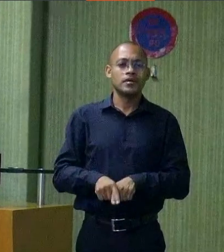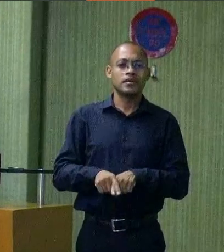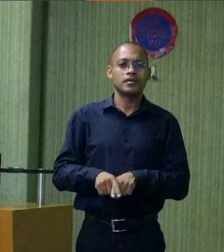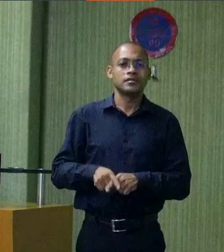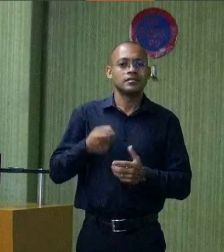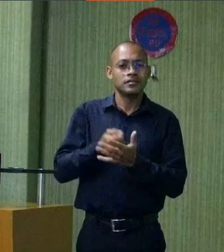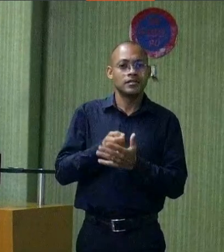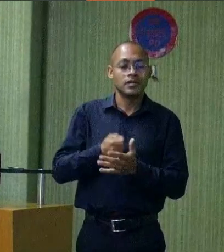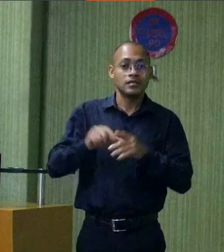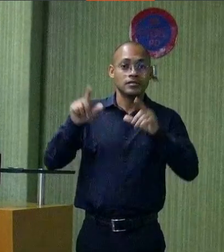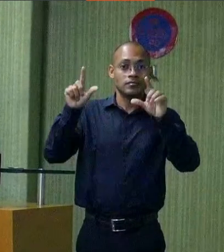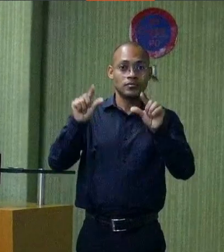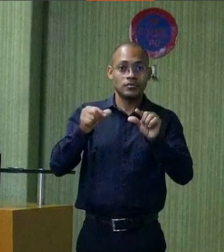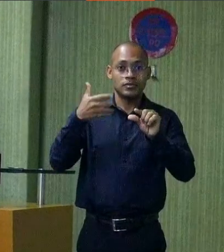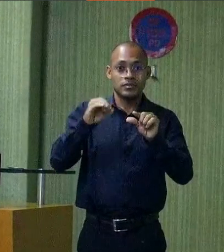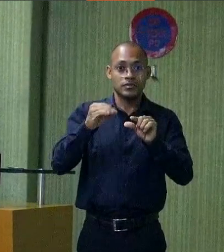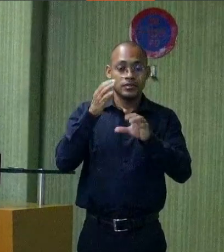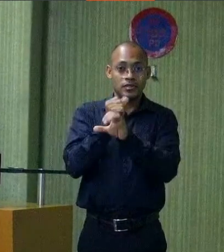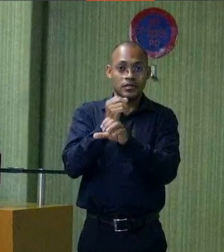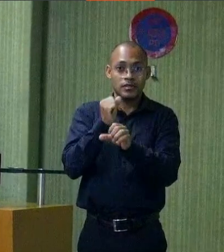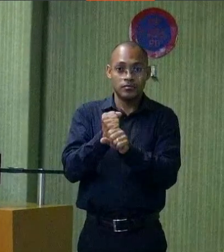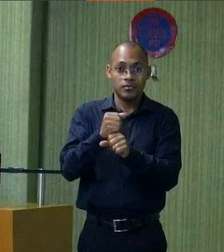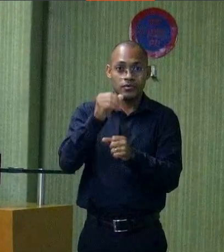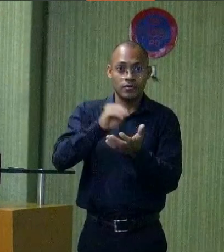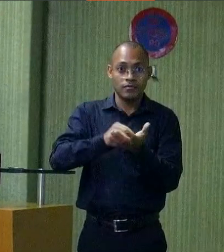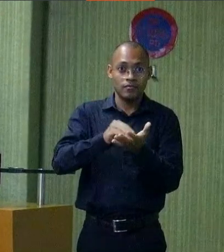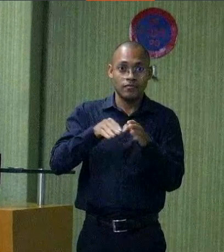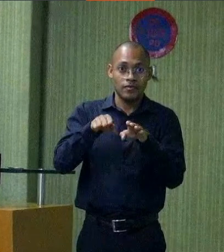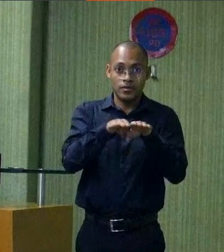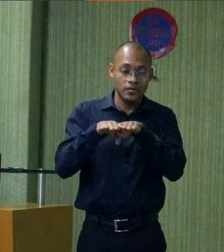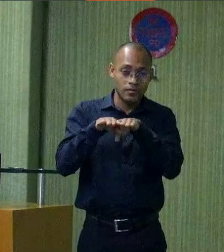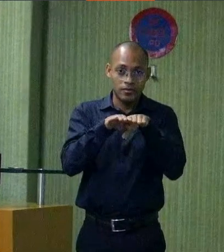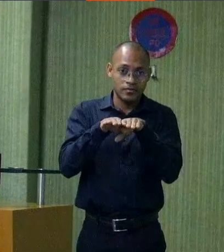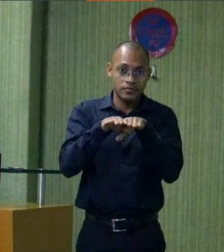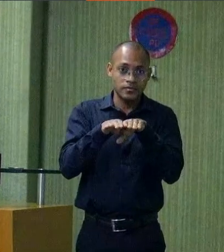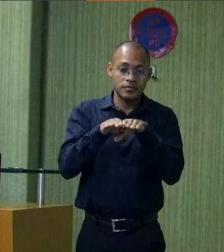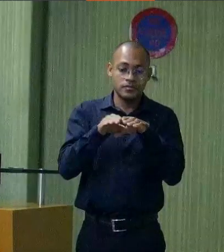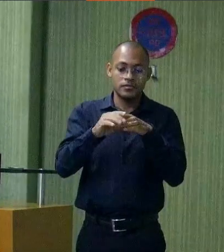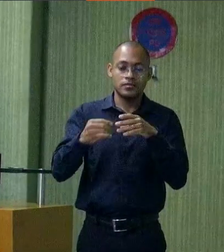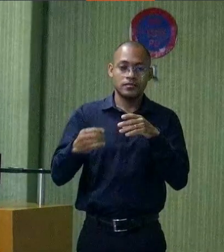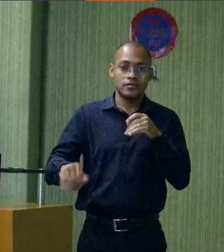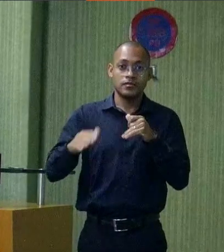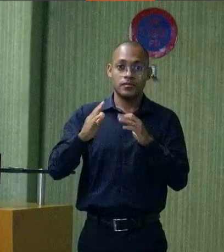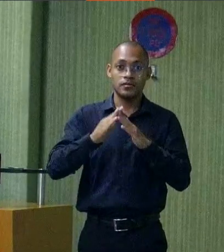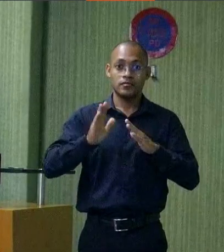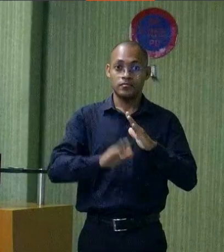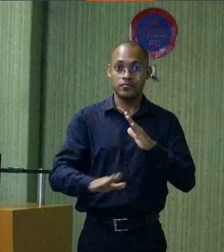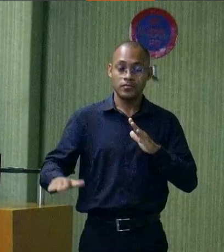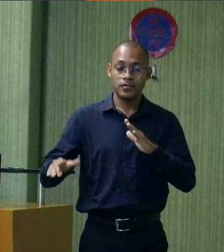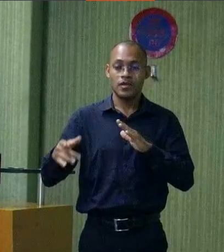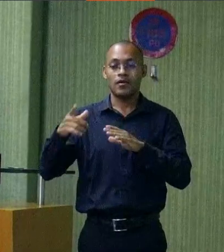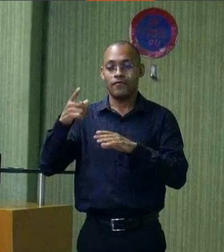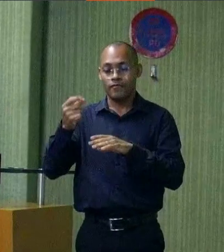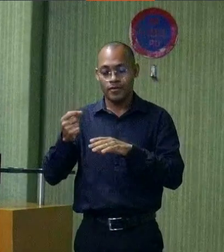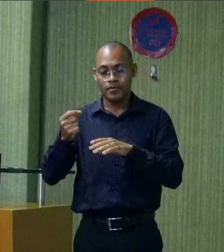10 pontos percentuais a desigualdade do acesso à creche entre os 20% mais pobres e 20% mais ricos isso